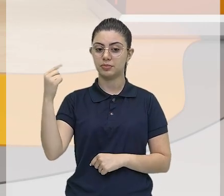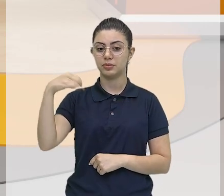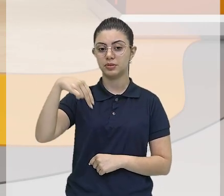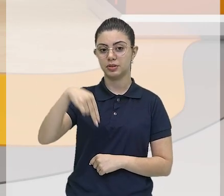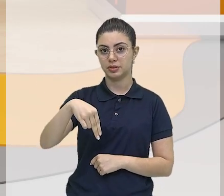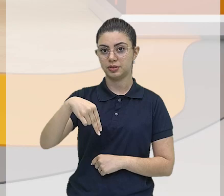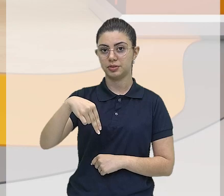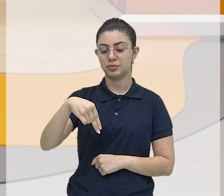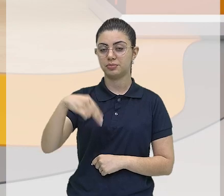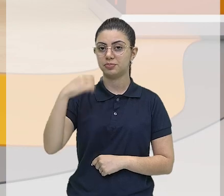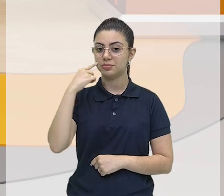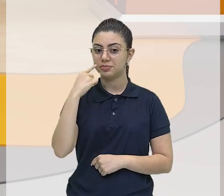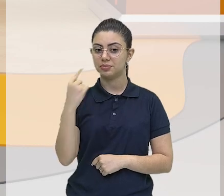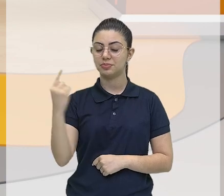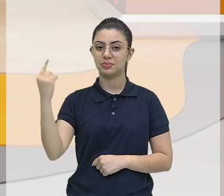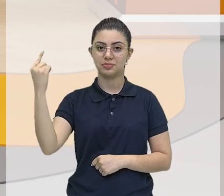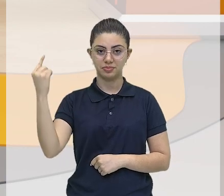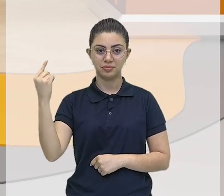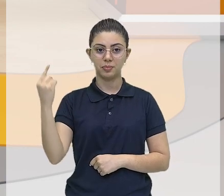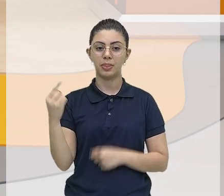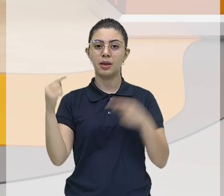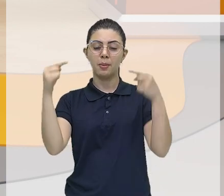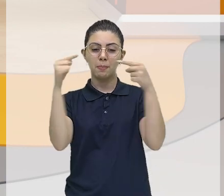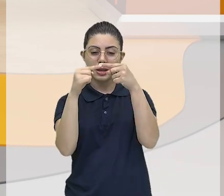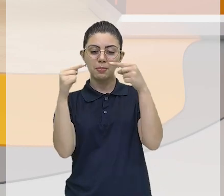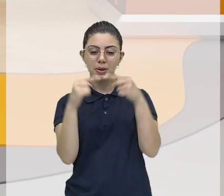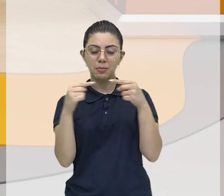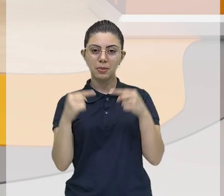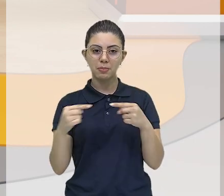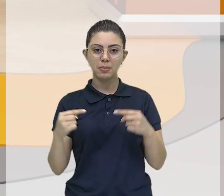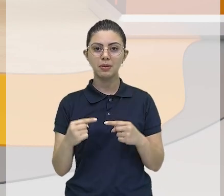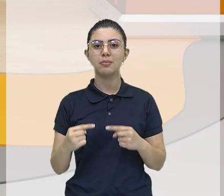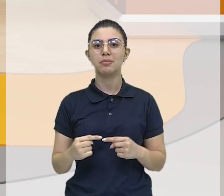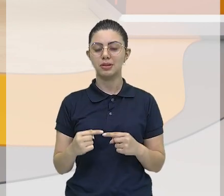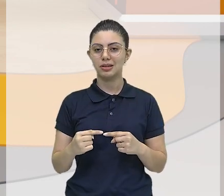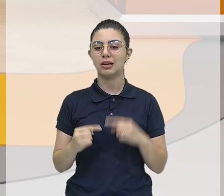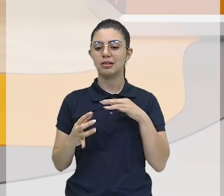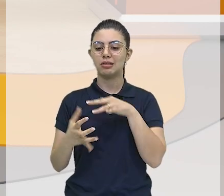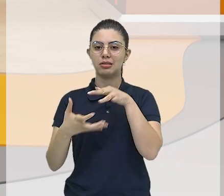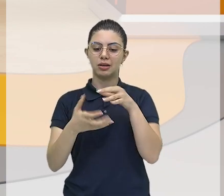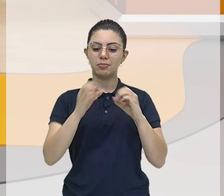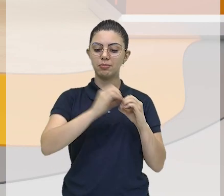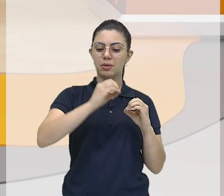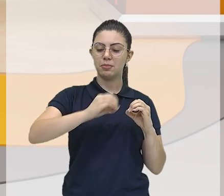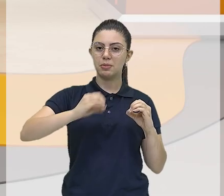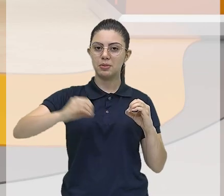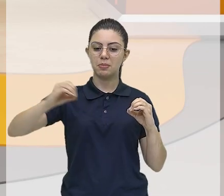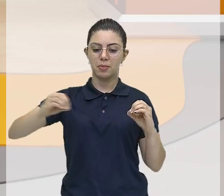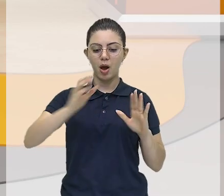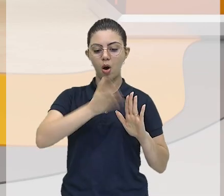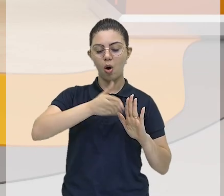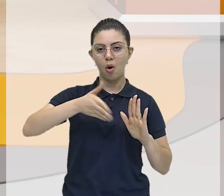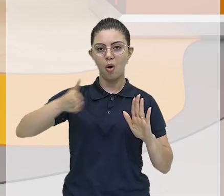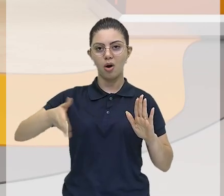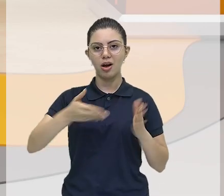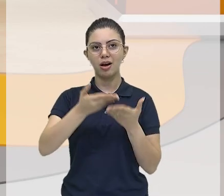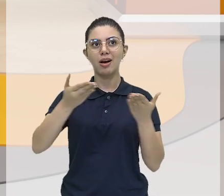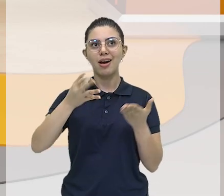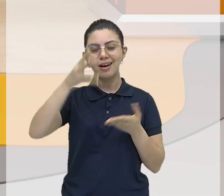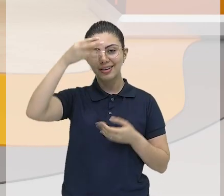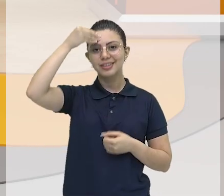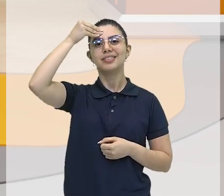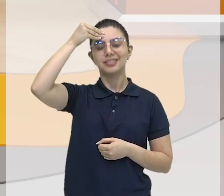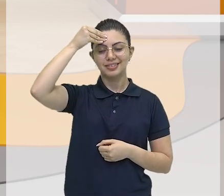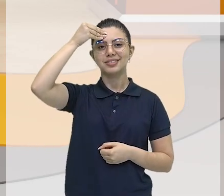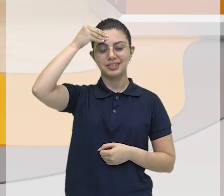e por fim o N de nhoque para Netuno. Então, dessa forma, vocês conseguem aprender melhor, memorizando